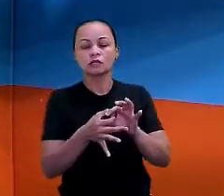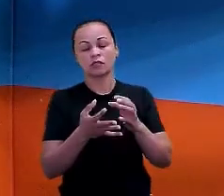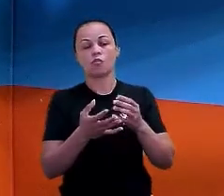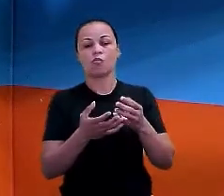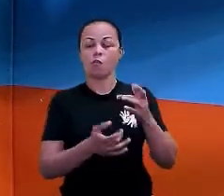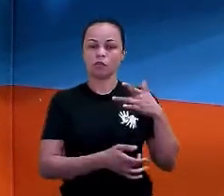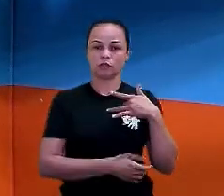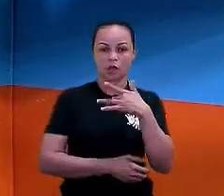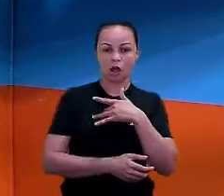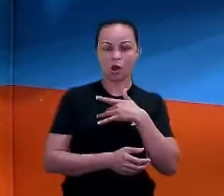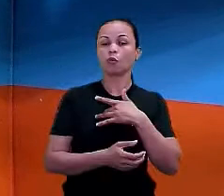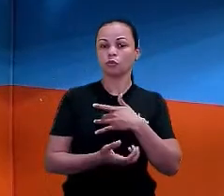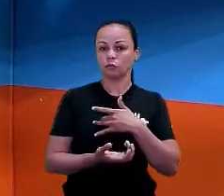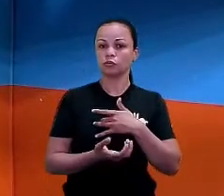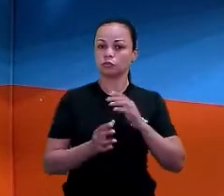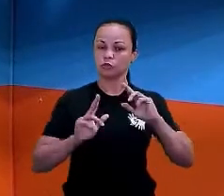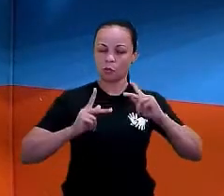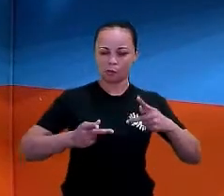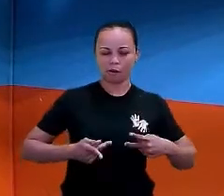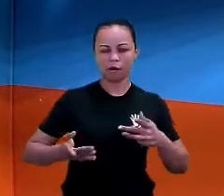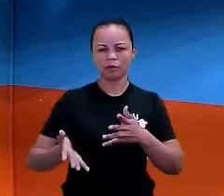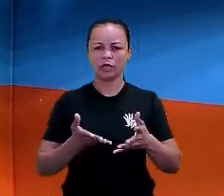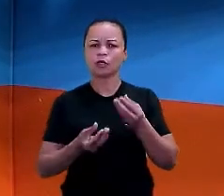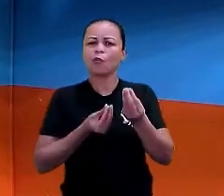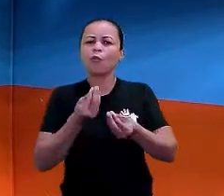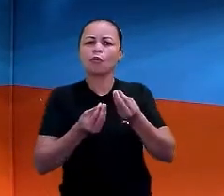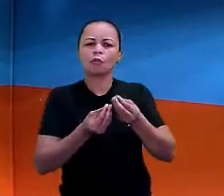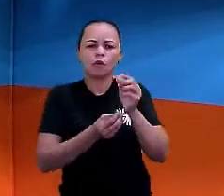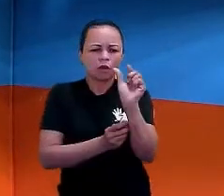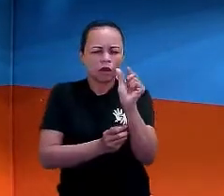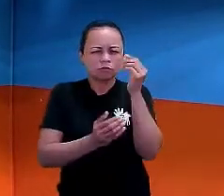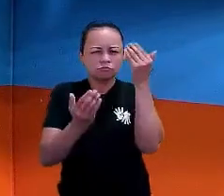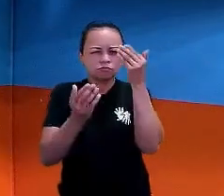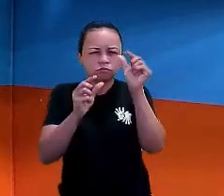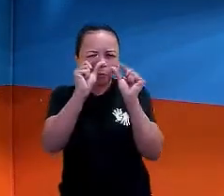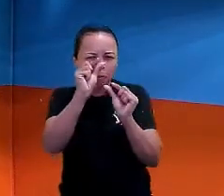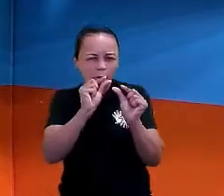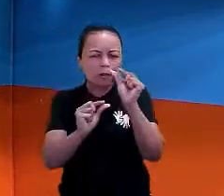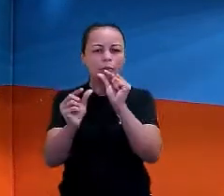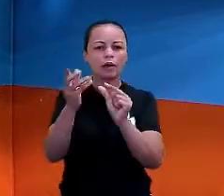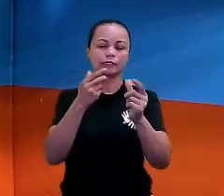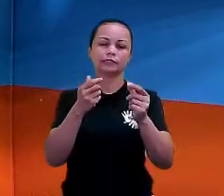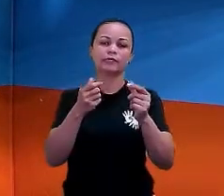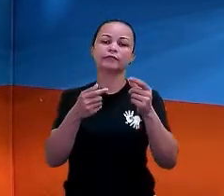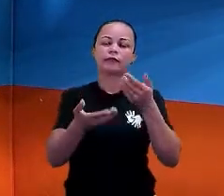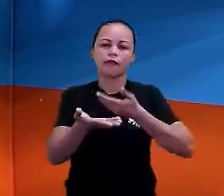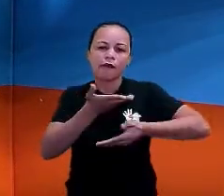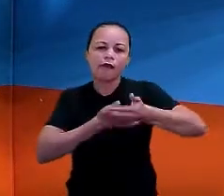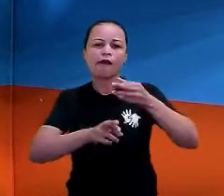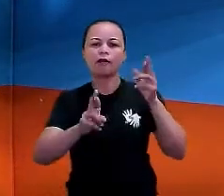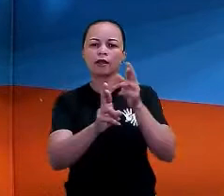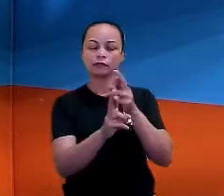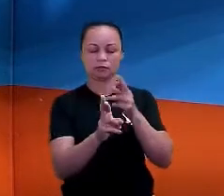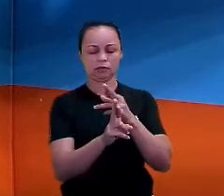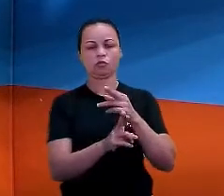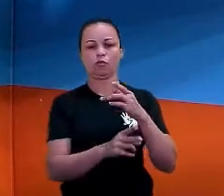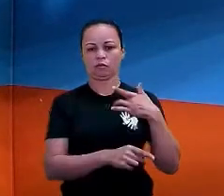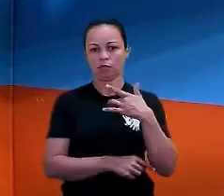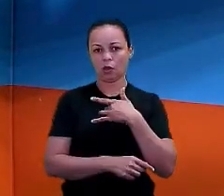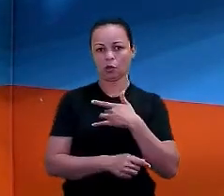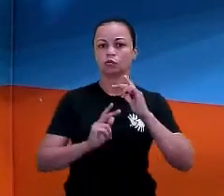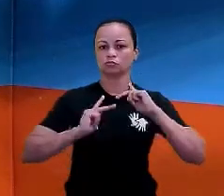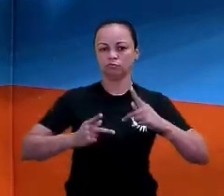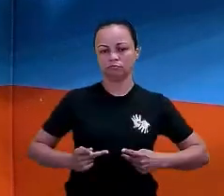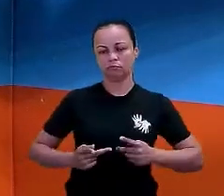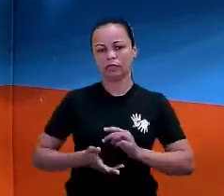esses micro-organismos eles vão estar relacionados com a saúde humana. E também, vamos,